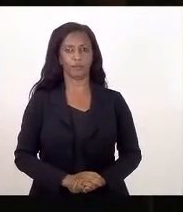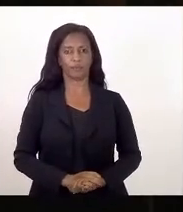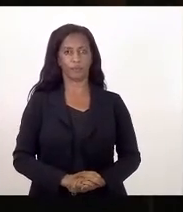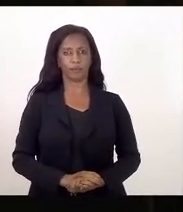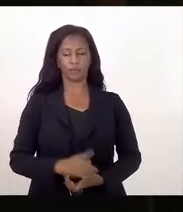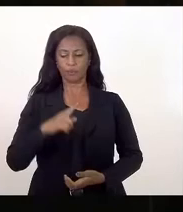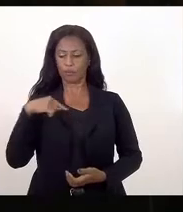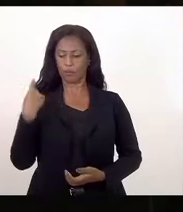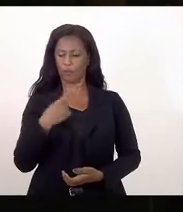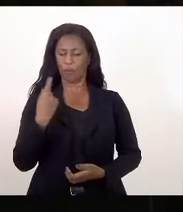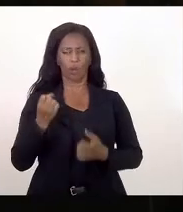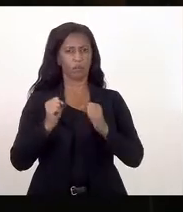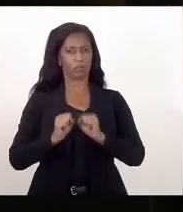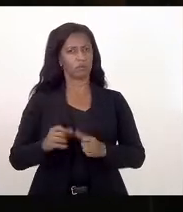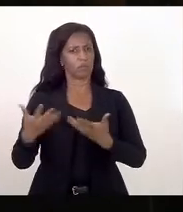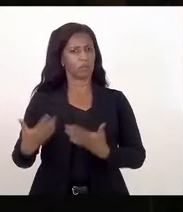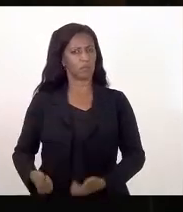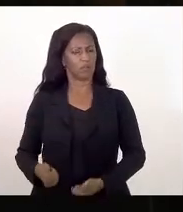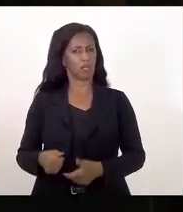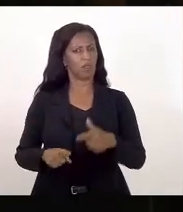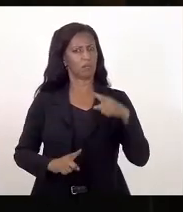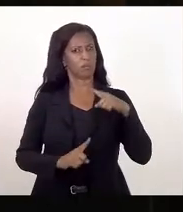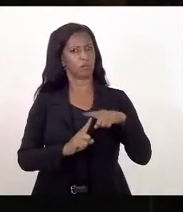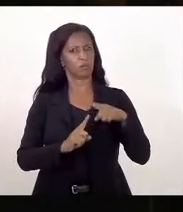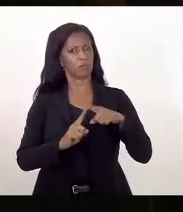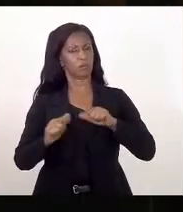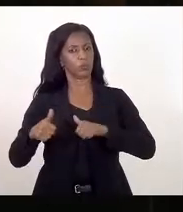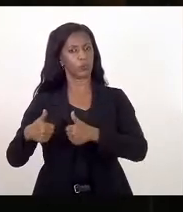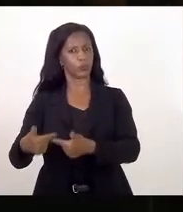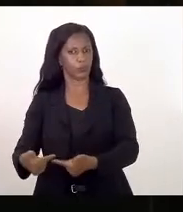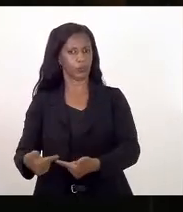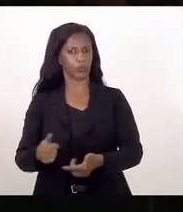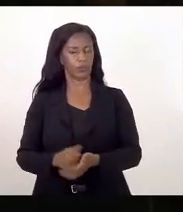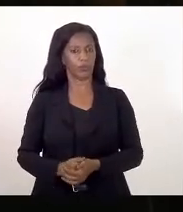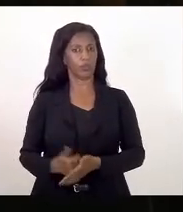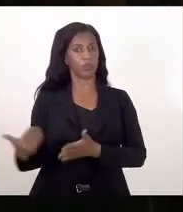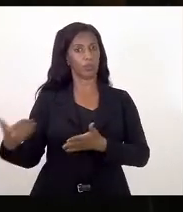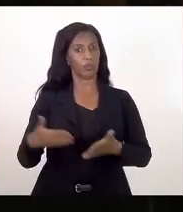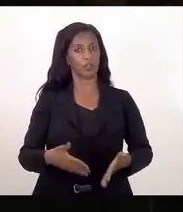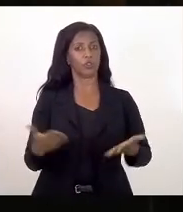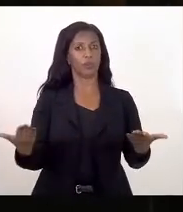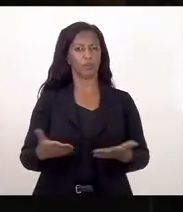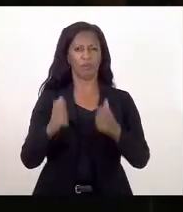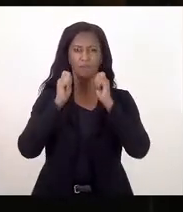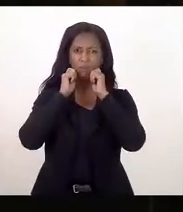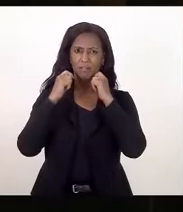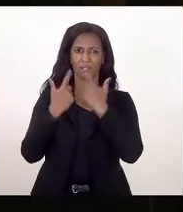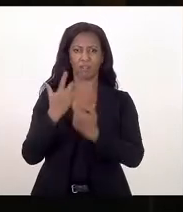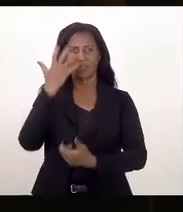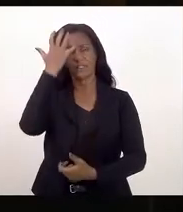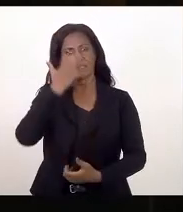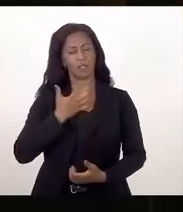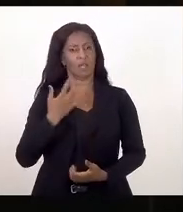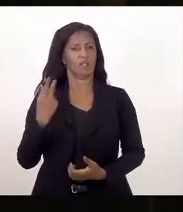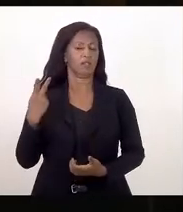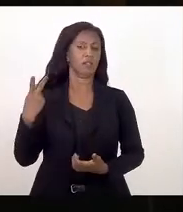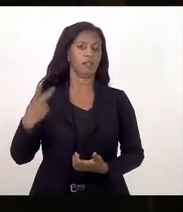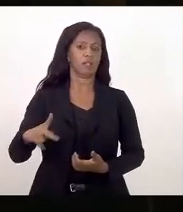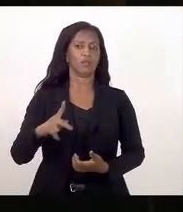Nós não podemos mais aceitar esse tipo de atuação. Chegou a hora dessa casa levar a sério a sua